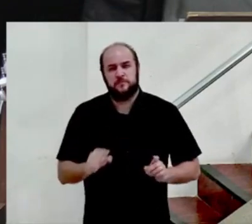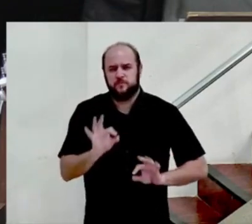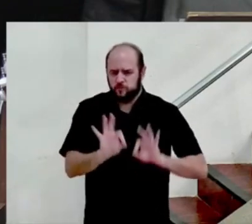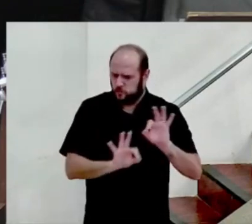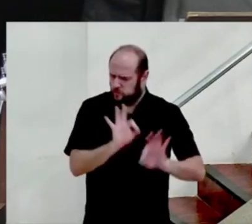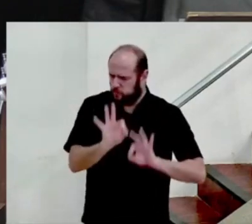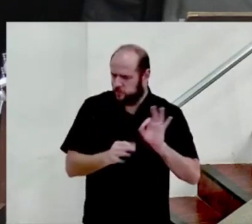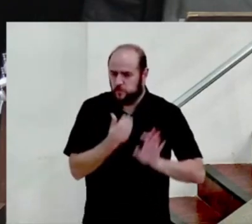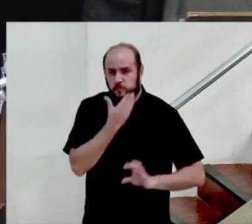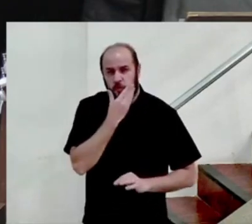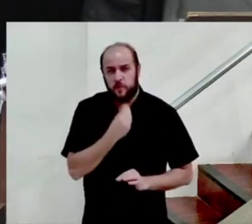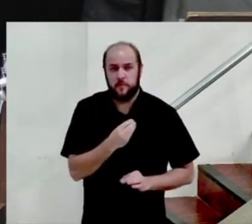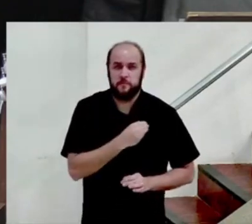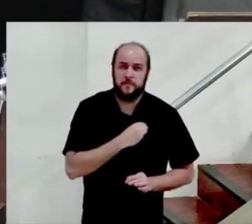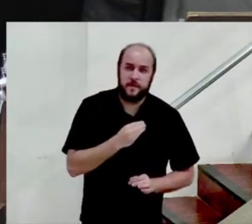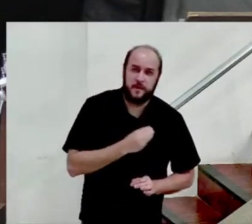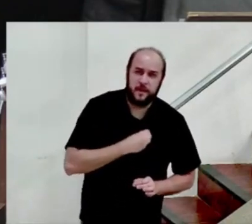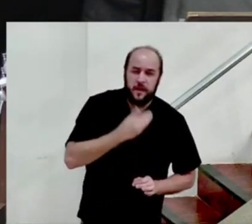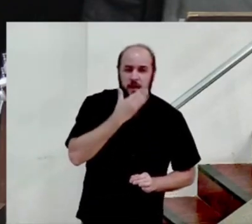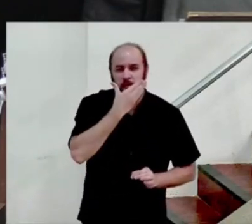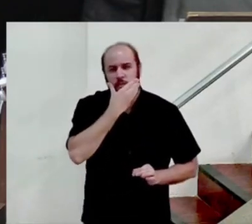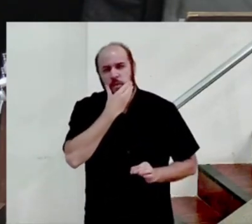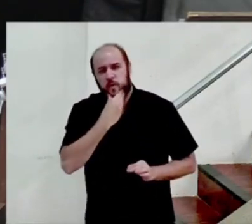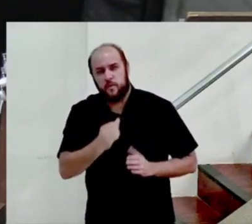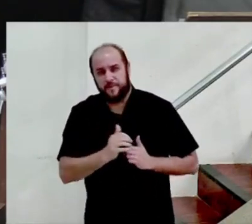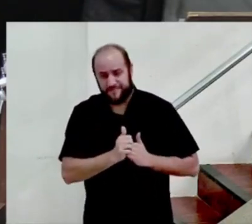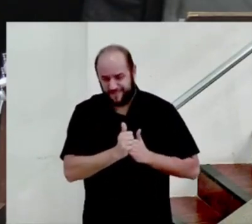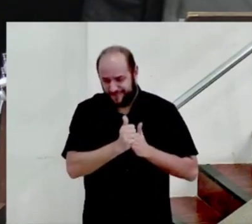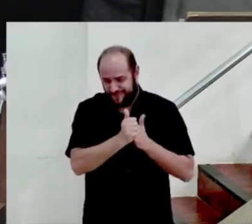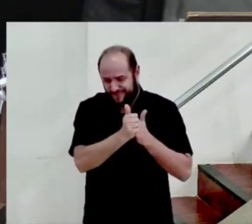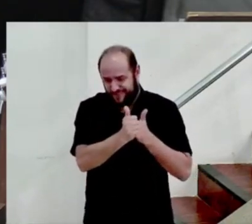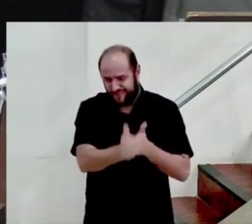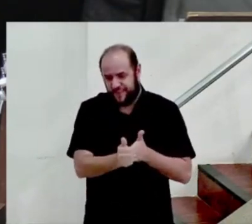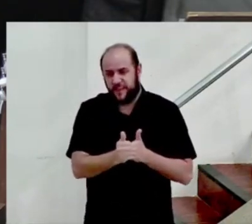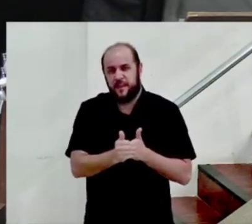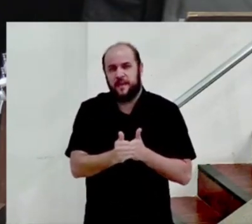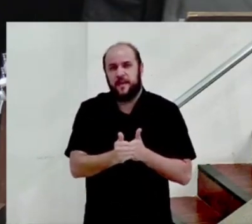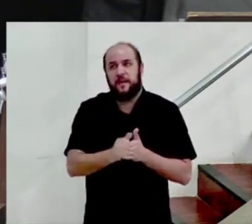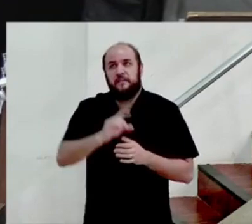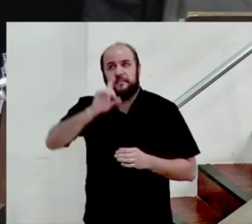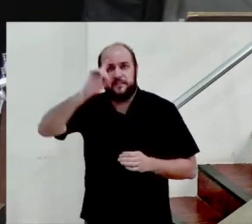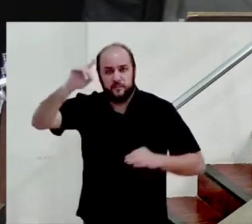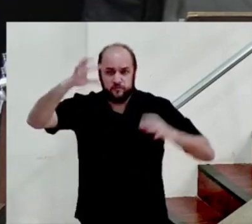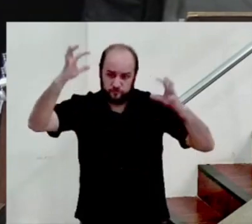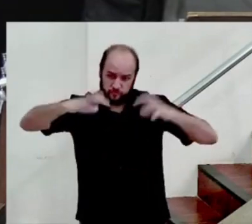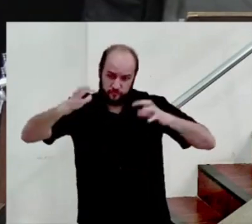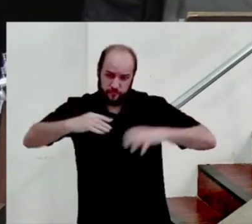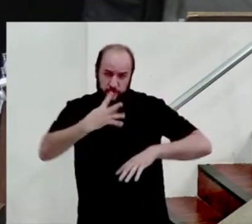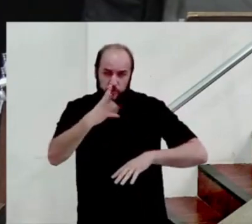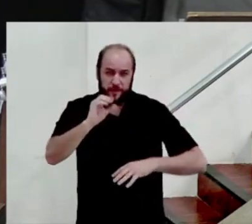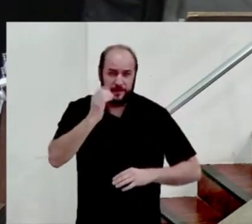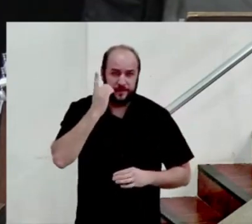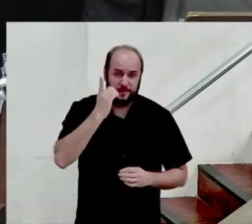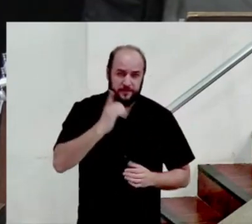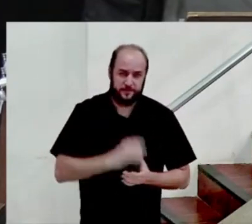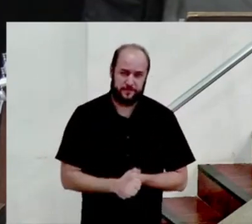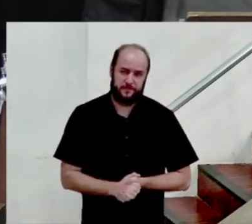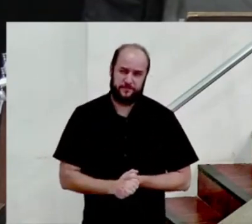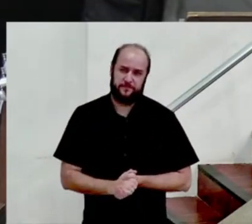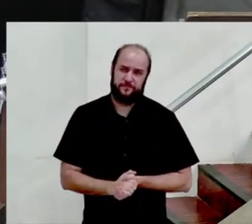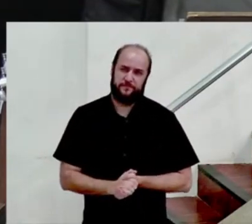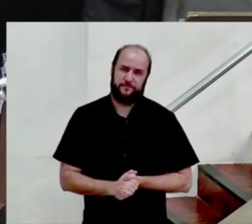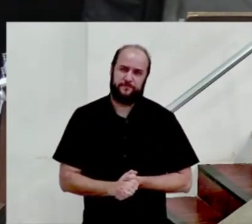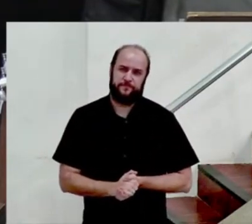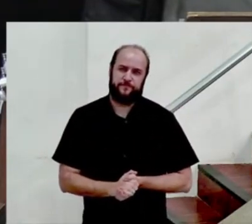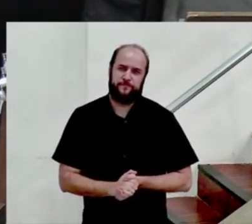os pecados dos seres humanos que o levam a derramar 40 dias de chuva sobre a terra. Mas se a